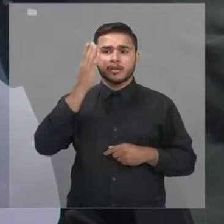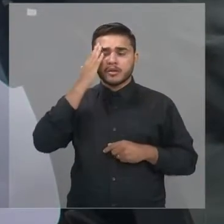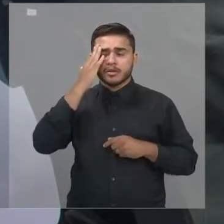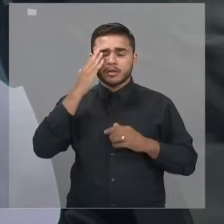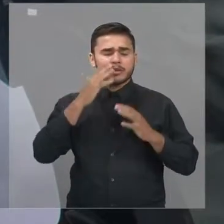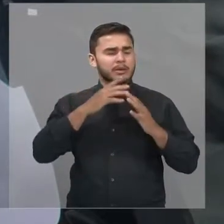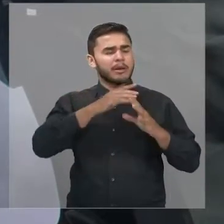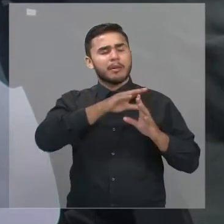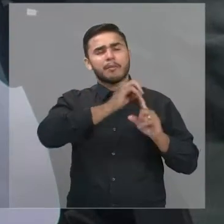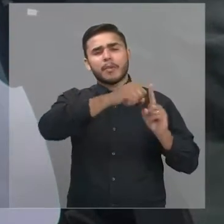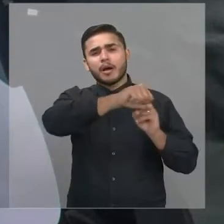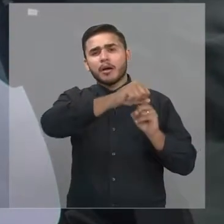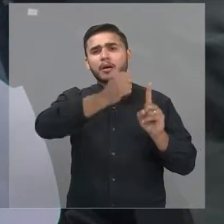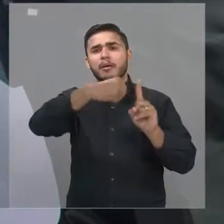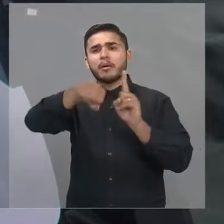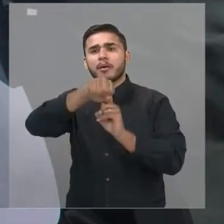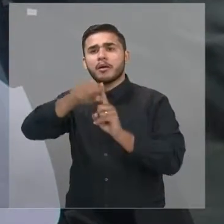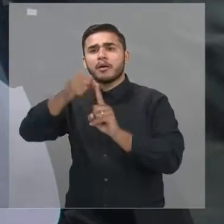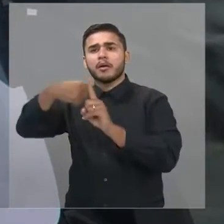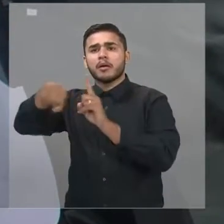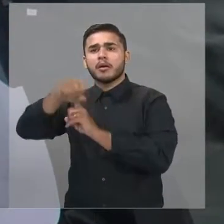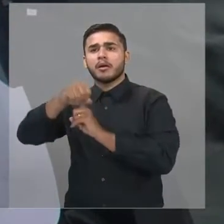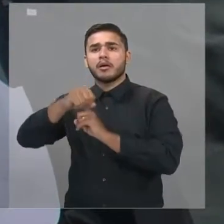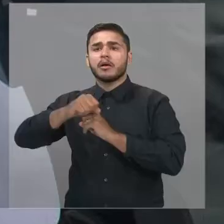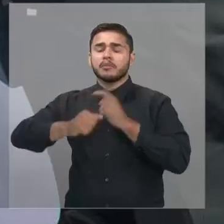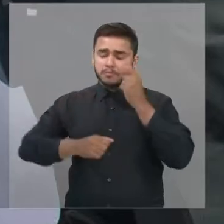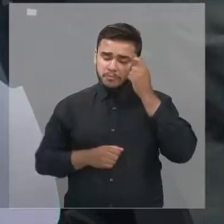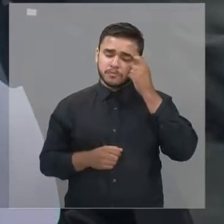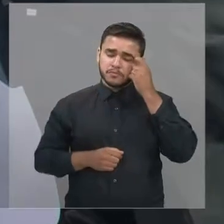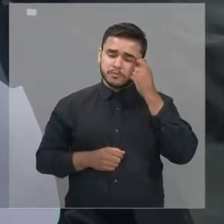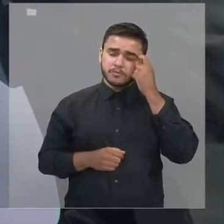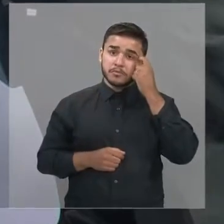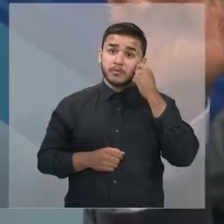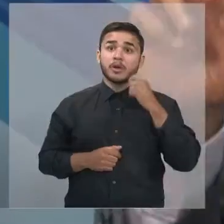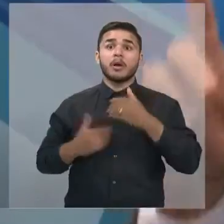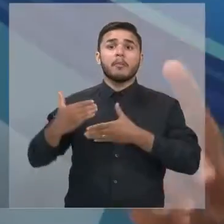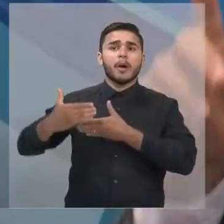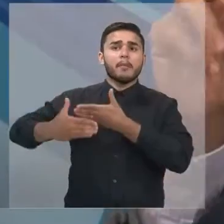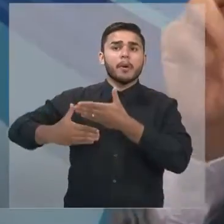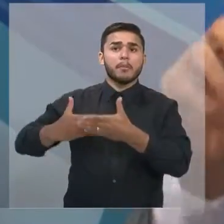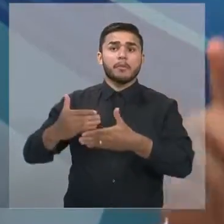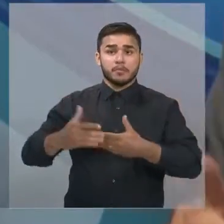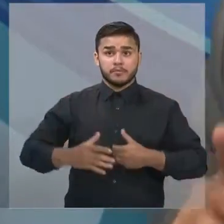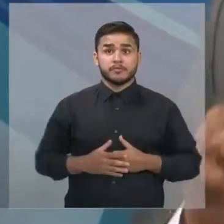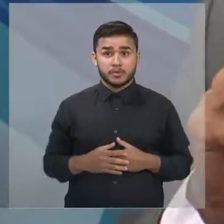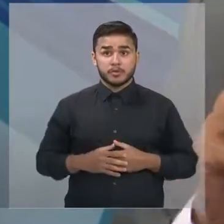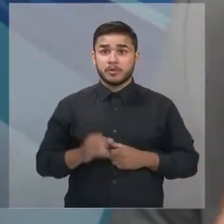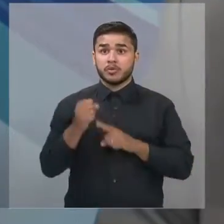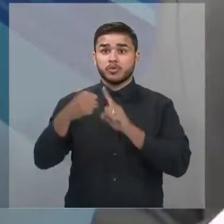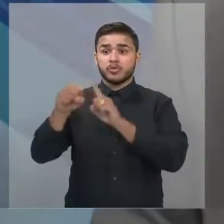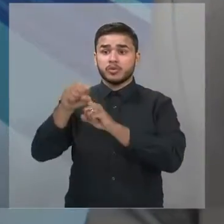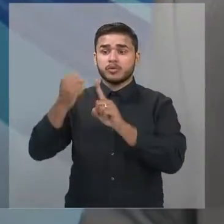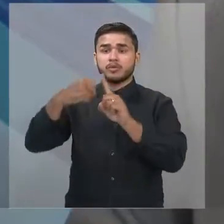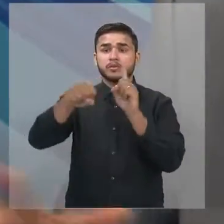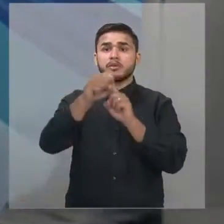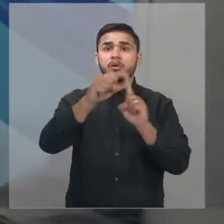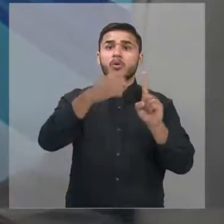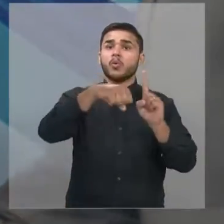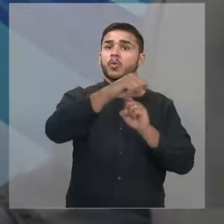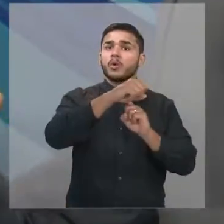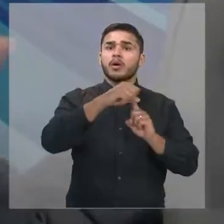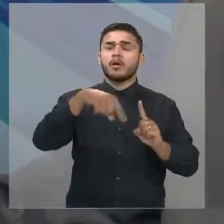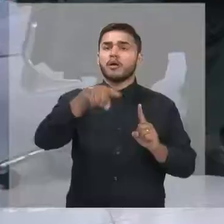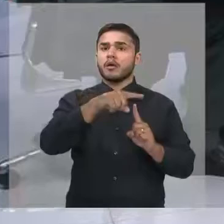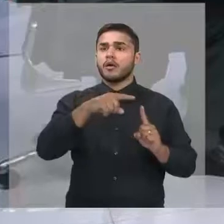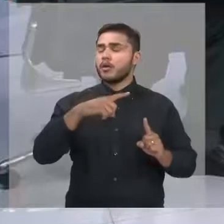helênica. Foi na decadência da civilização helênica. E não existe nenhuma sociedade, nenhuma civilização, ou estou em